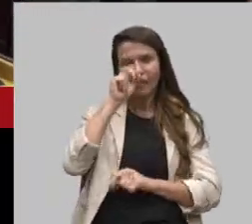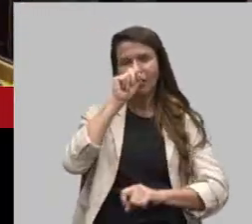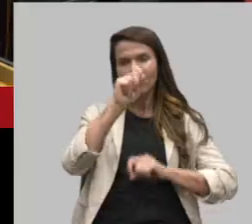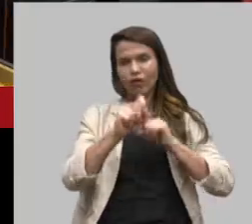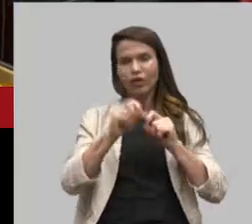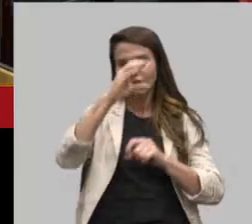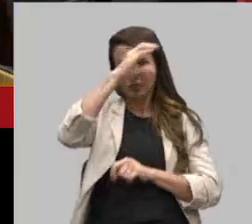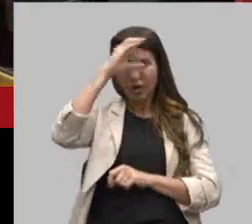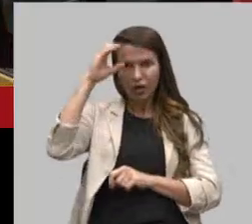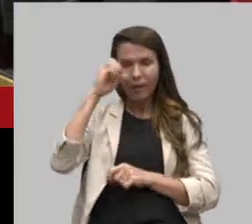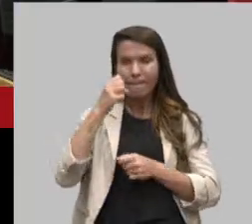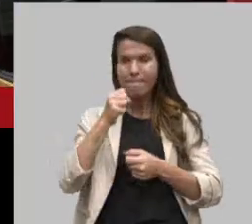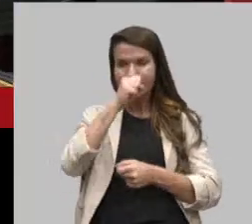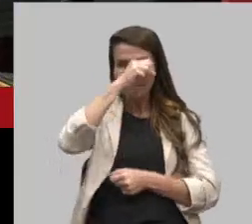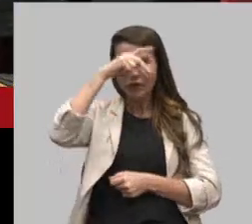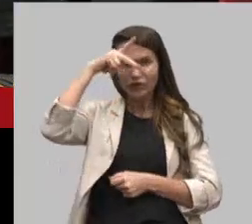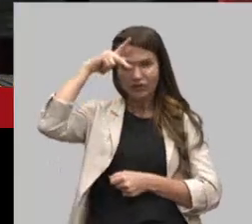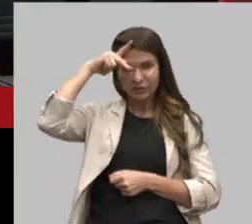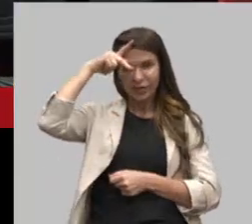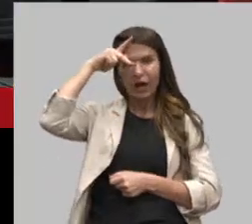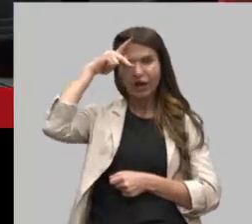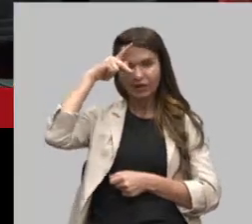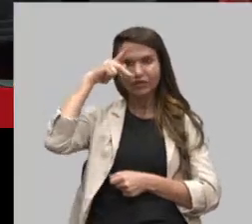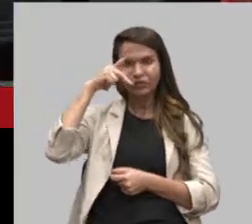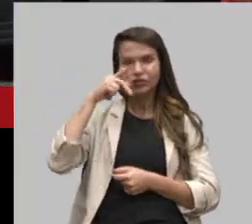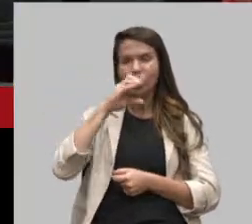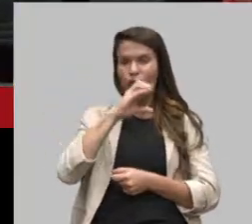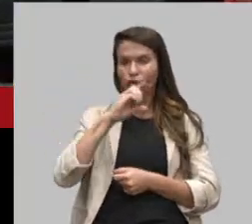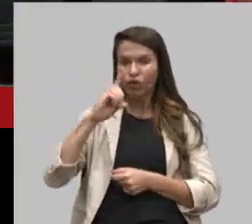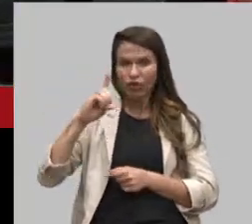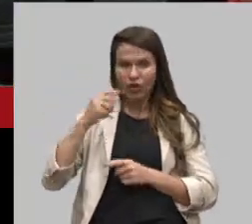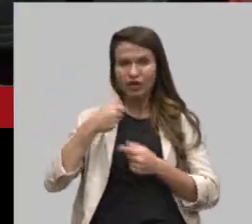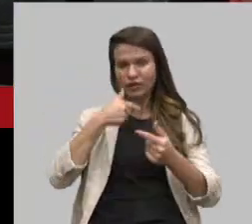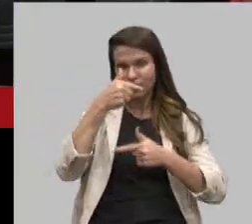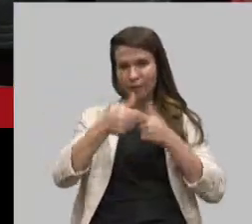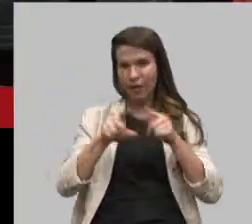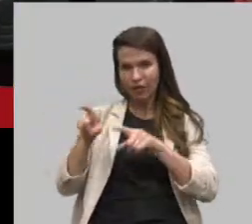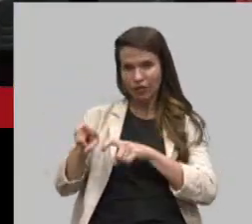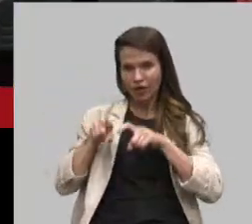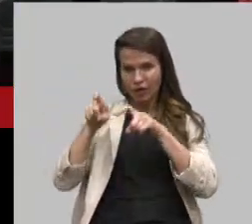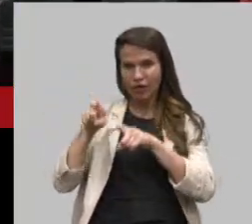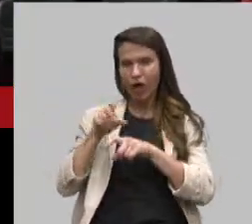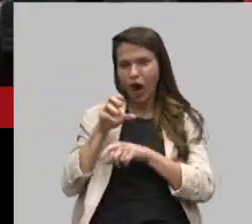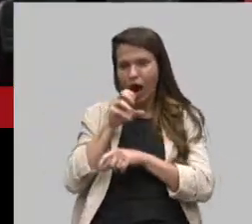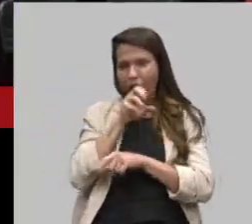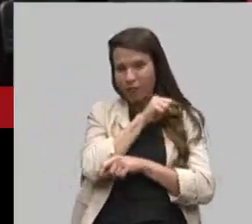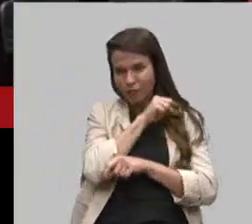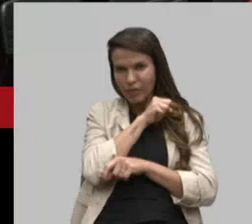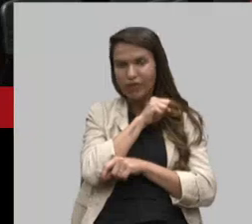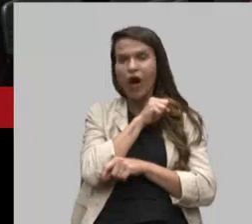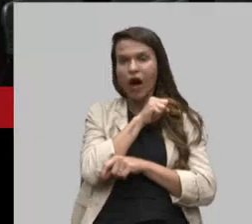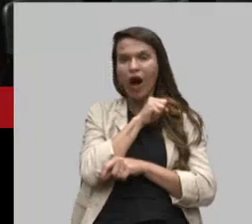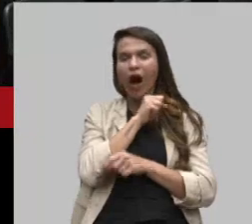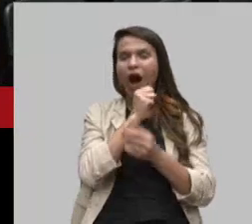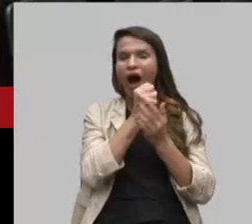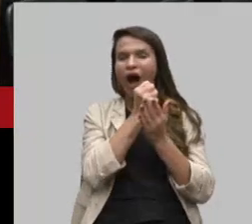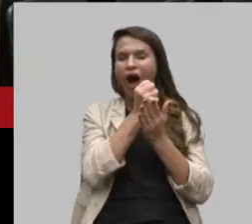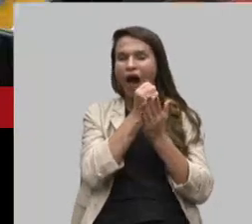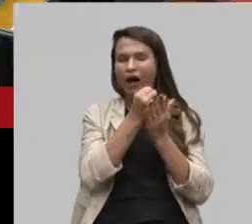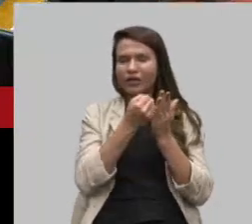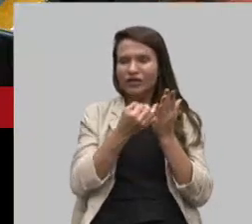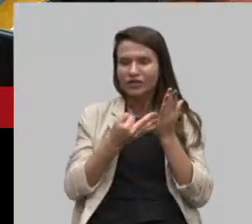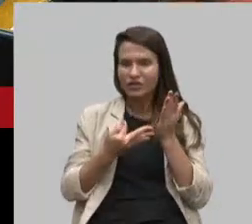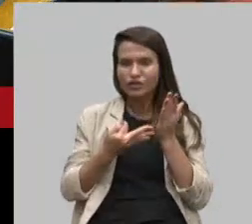municipais Quem coordenam esse trabalho no interior só rapidinho aqui as inscrições serão feitas